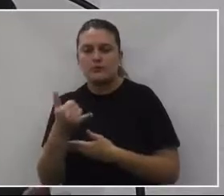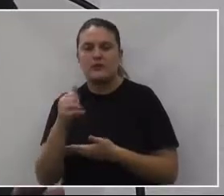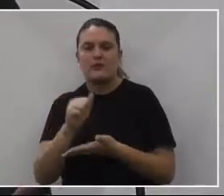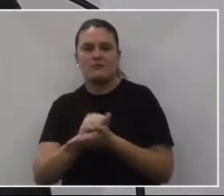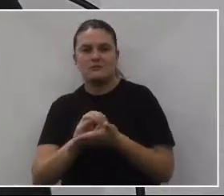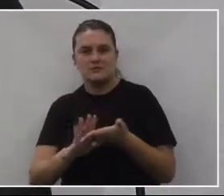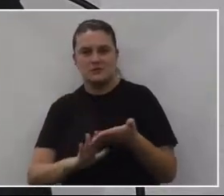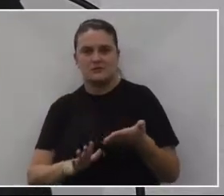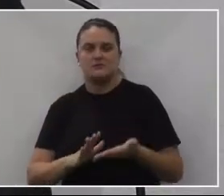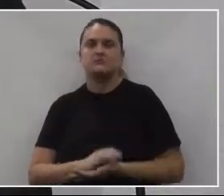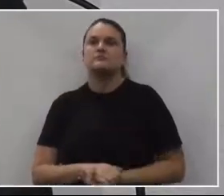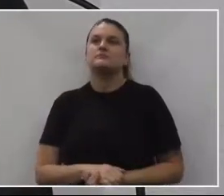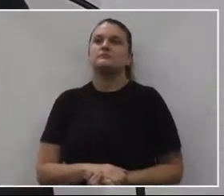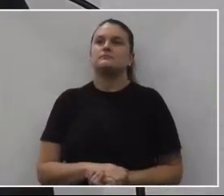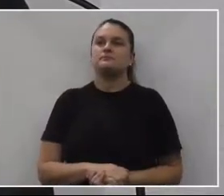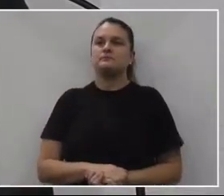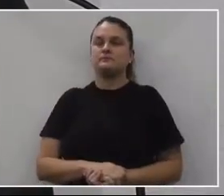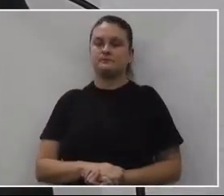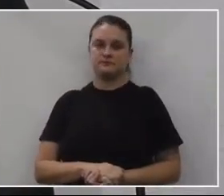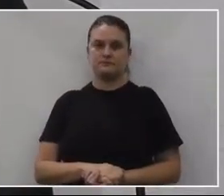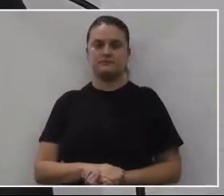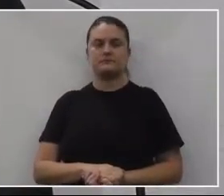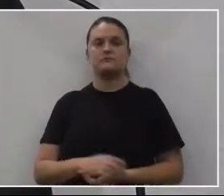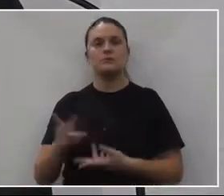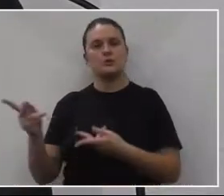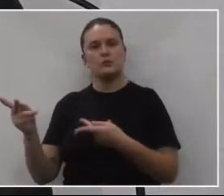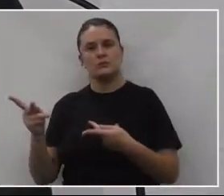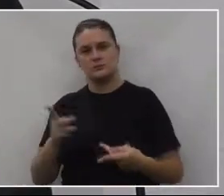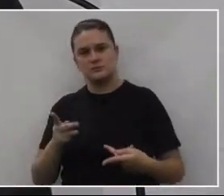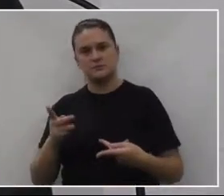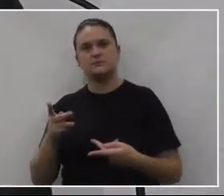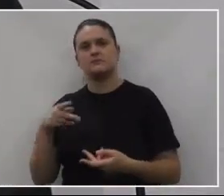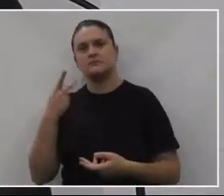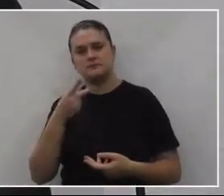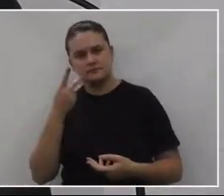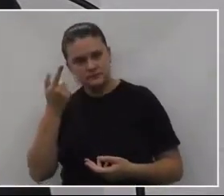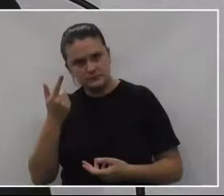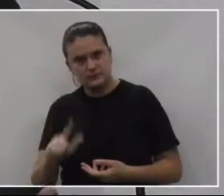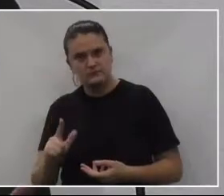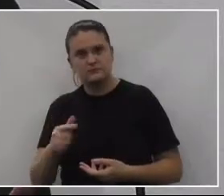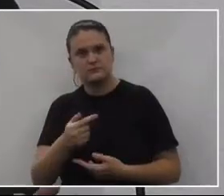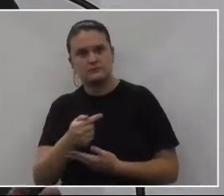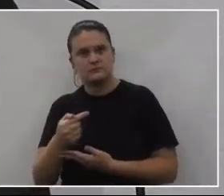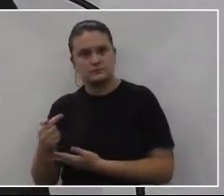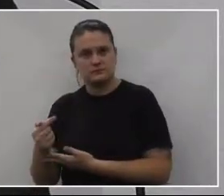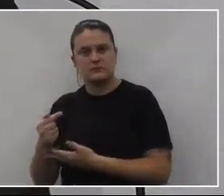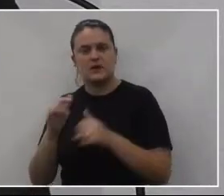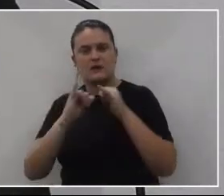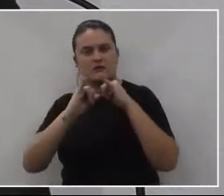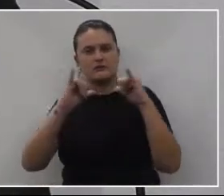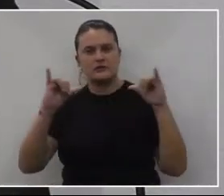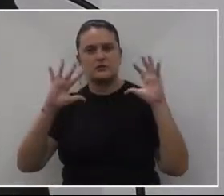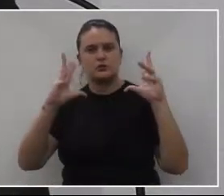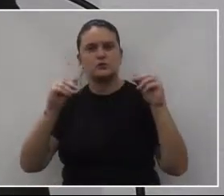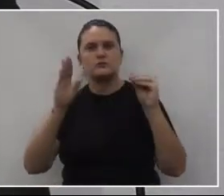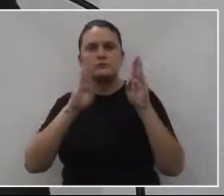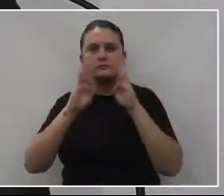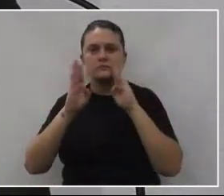atividades aqui, por brevidade, eu comunico, os senhores reforçam a comunicação durante a semana, estamos divulgando nas redes